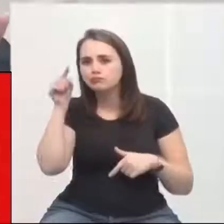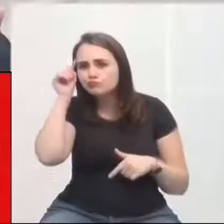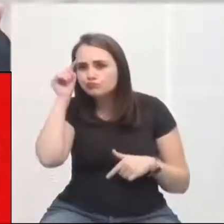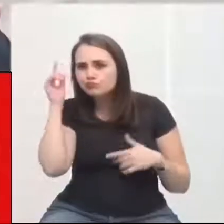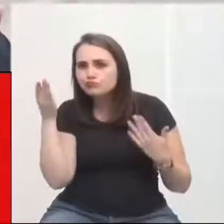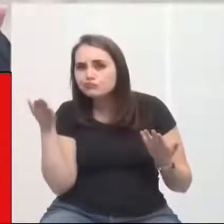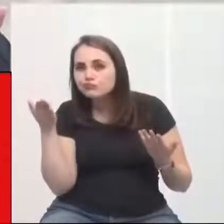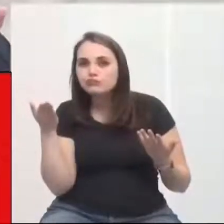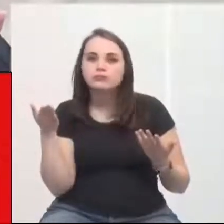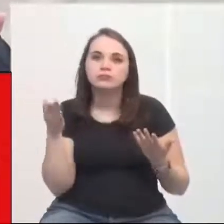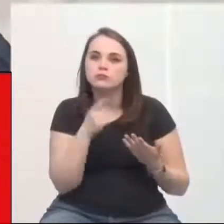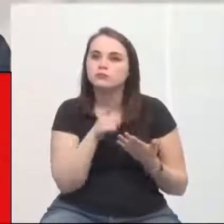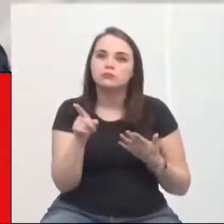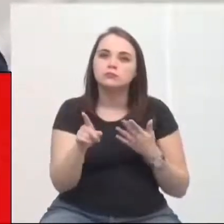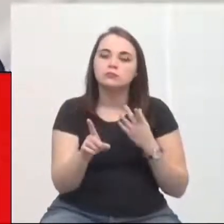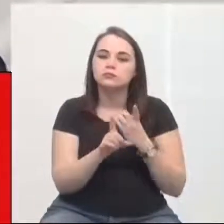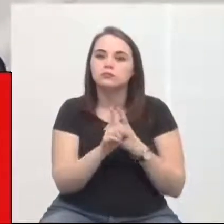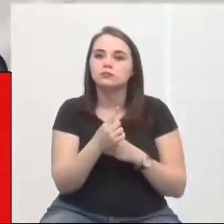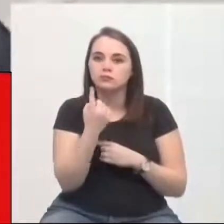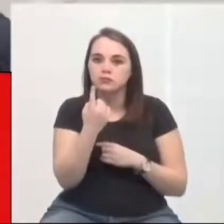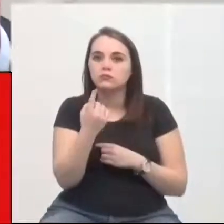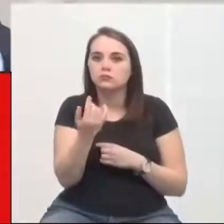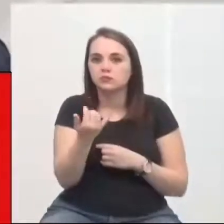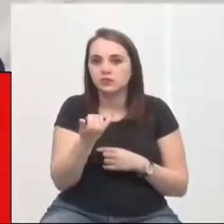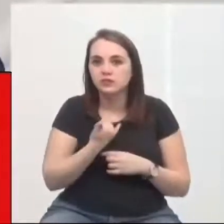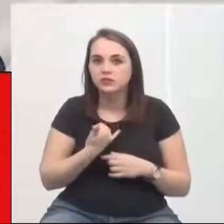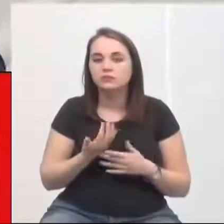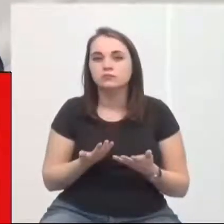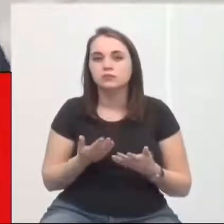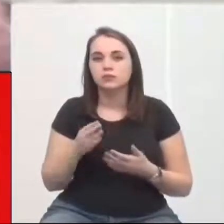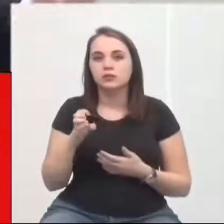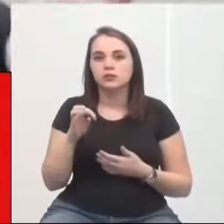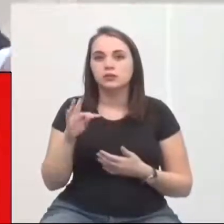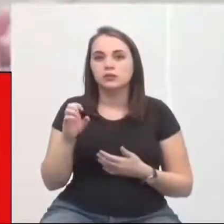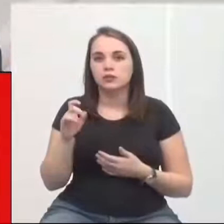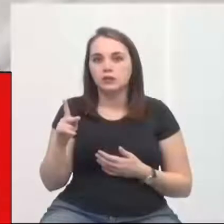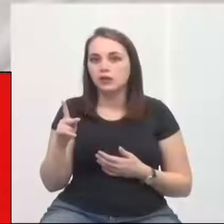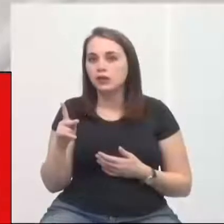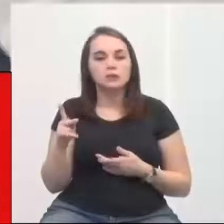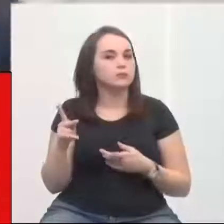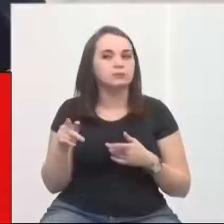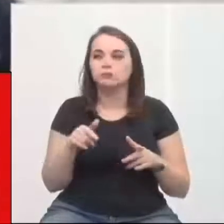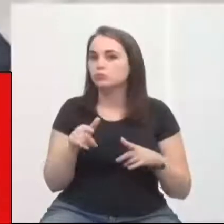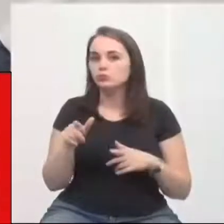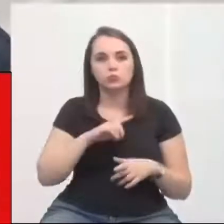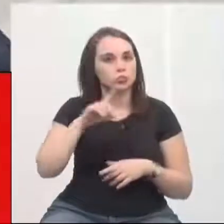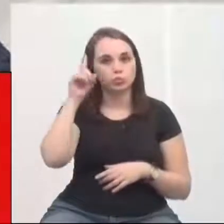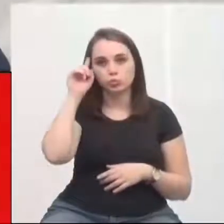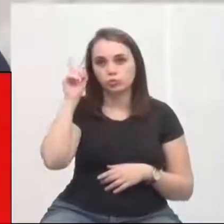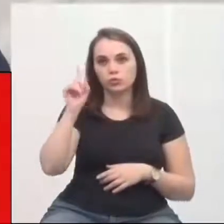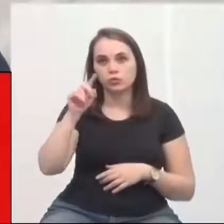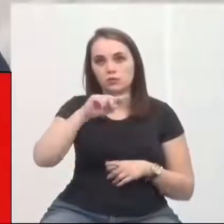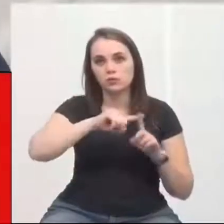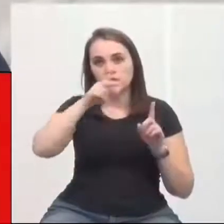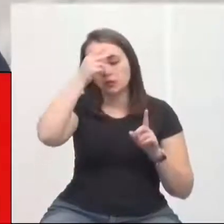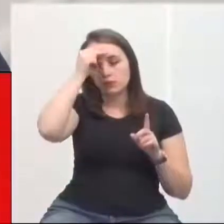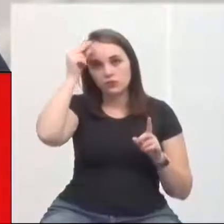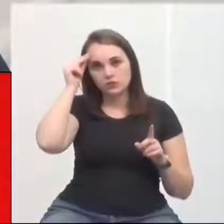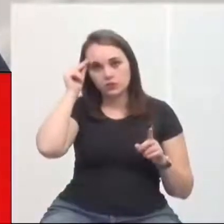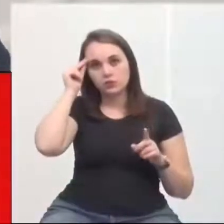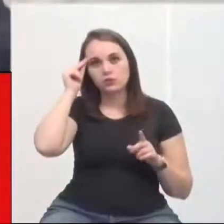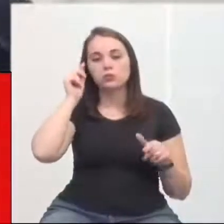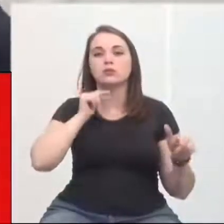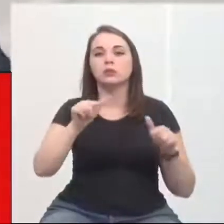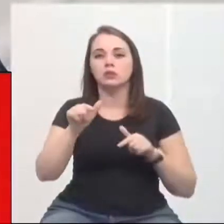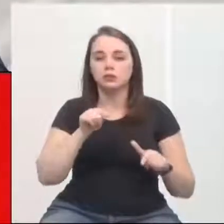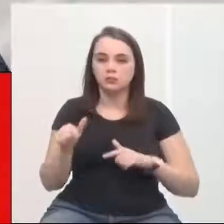vocês acharem alguma, eu acho difícil. A CETEP não trabalha todo dia, a Confer não trabalha todo dia. Agora, a Prefeitura Municipal de